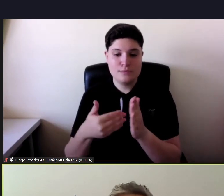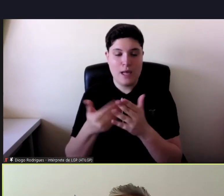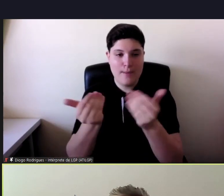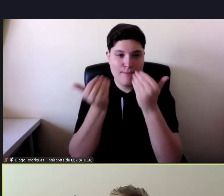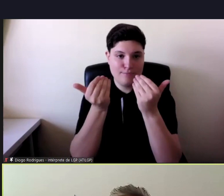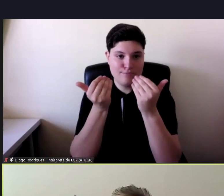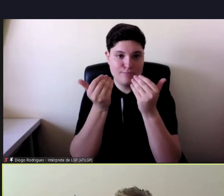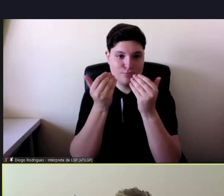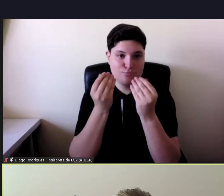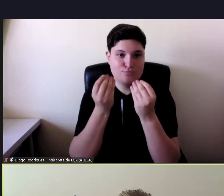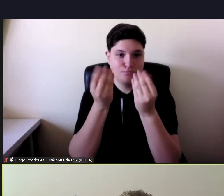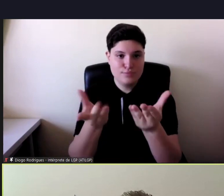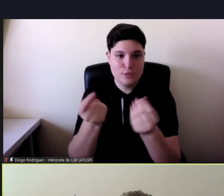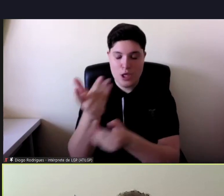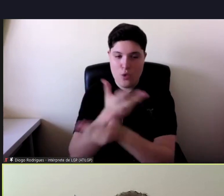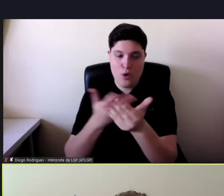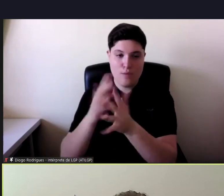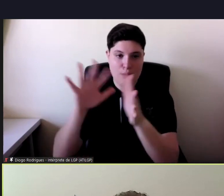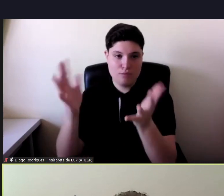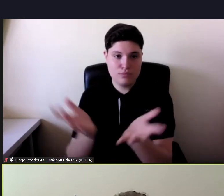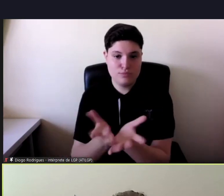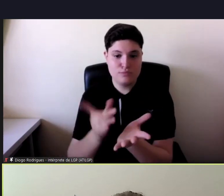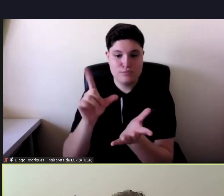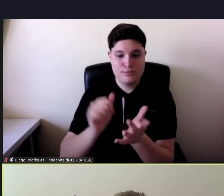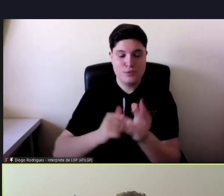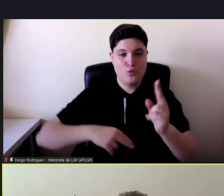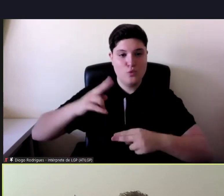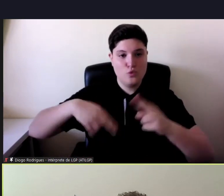esta estabilidade. Foi um fenómeno natural que emergiu nos últimos